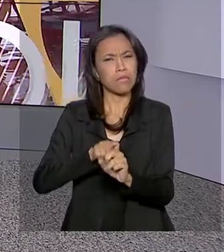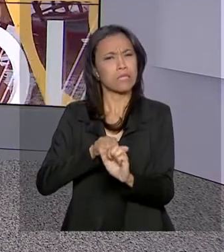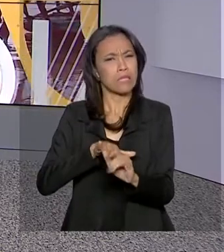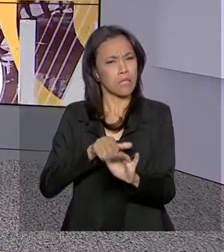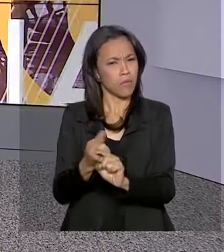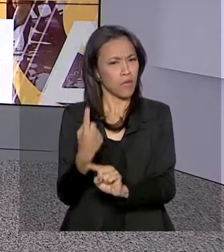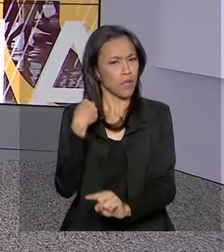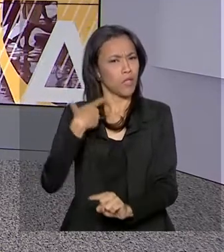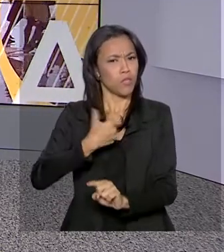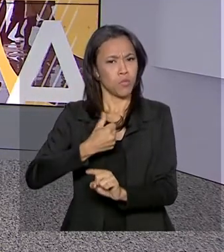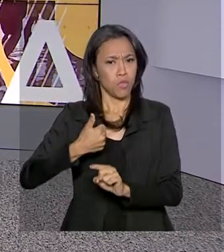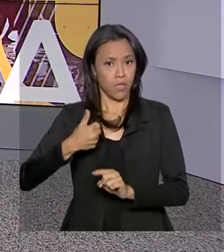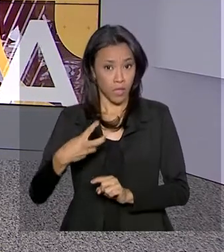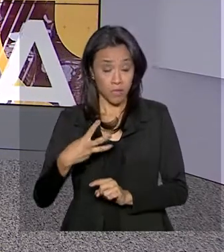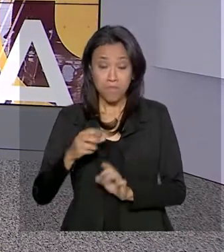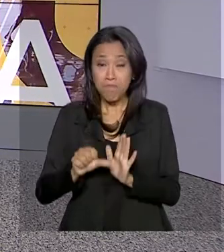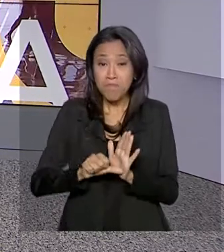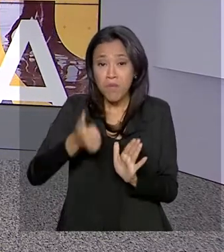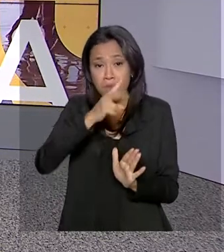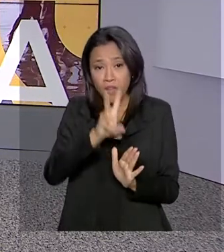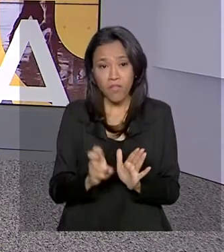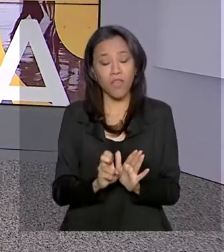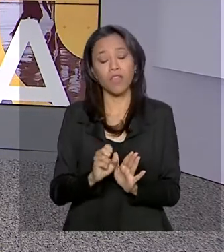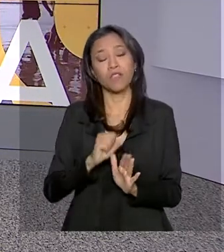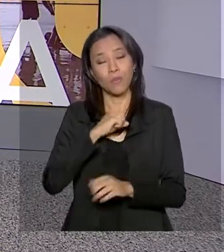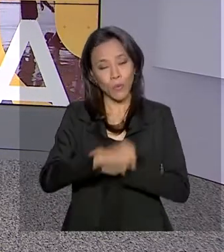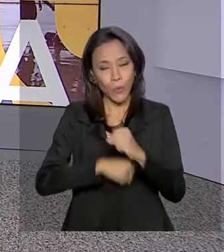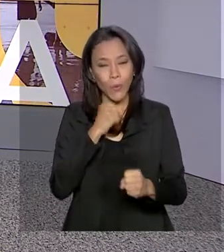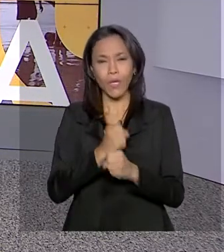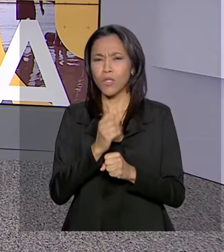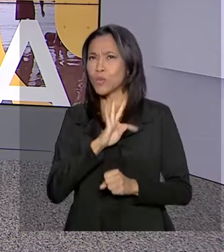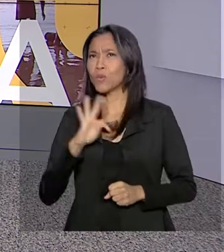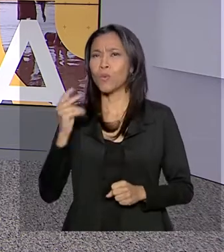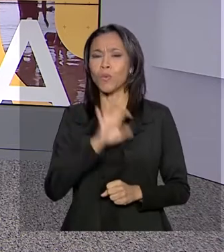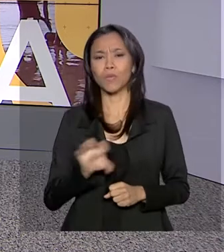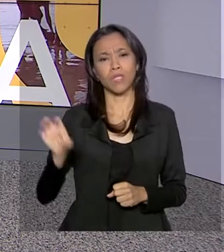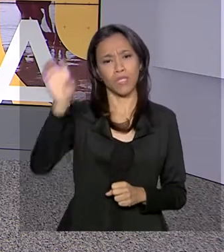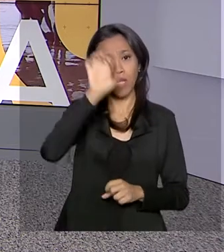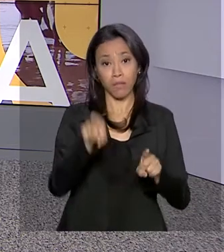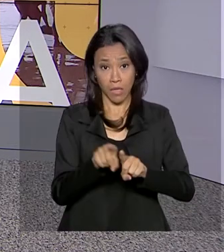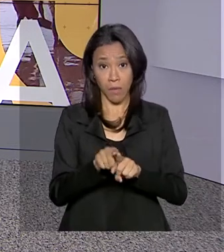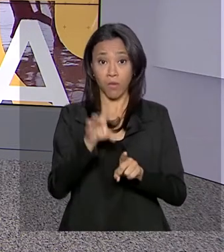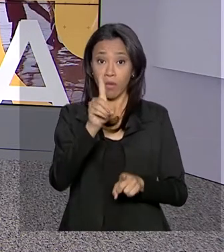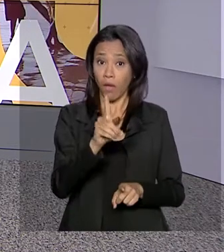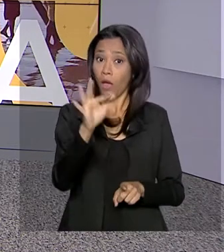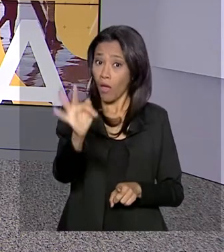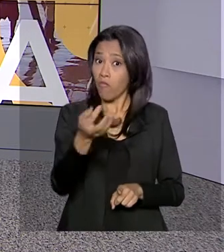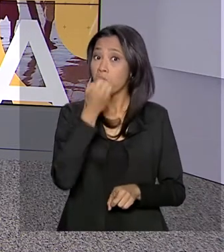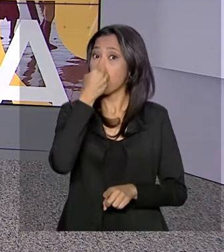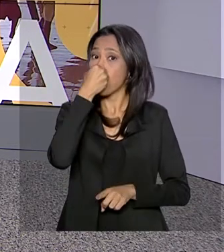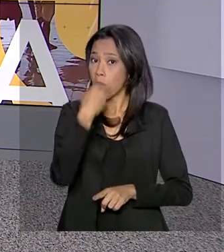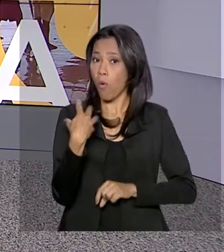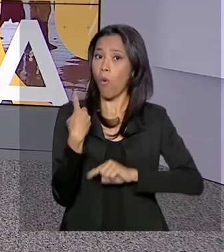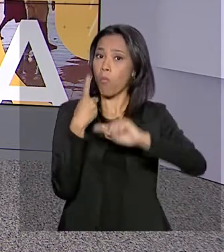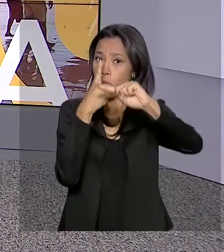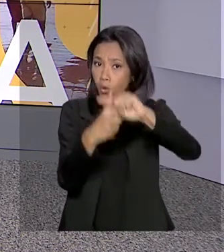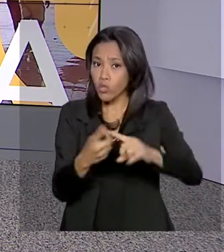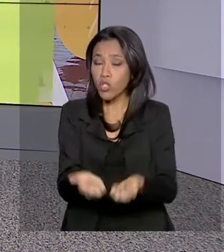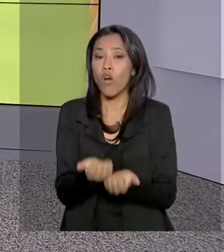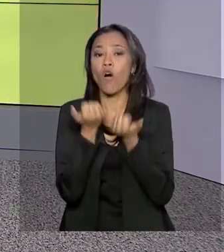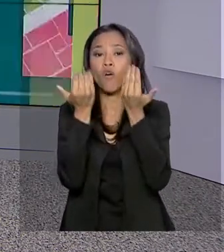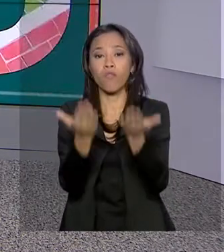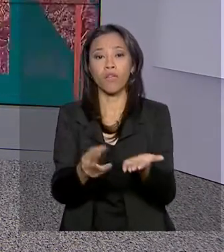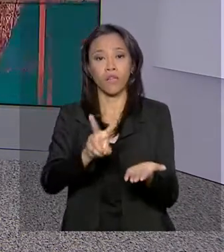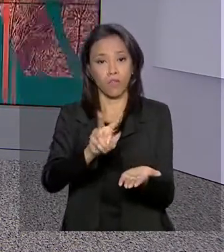foi a primeira vez no ano que todos os estados e o Distrito Federal apresentaram resultados positivos na oferta de vagas